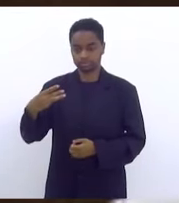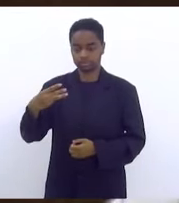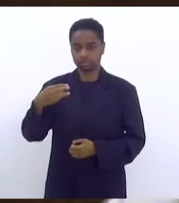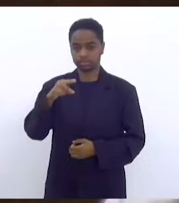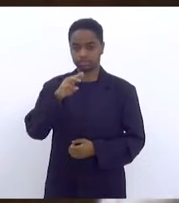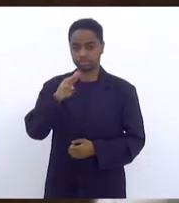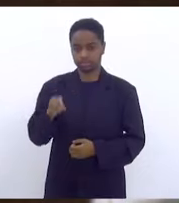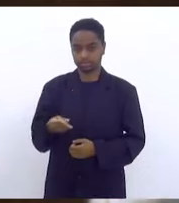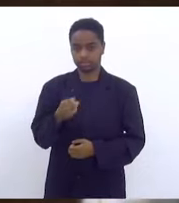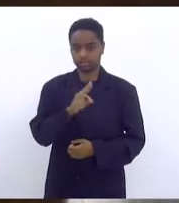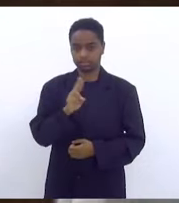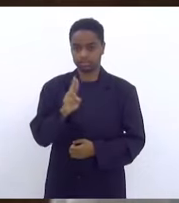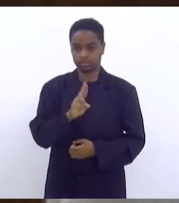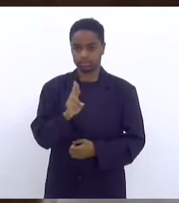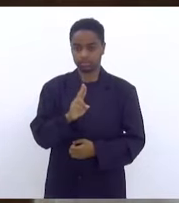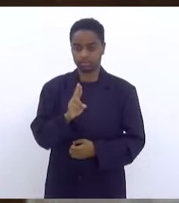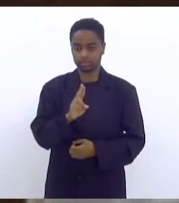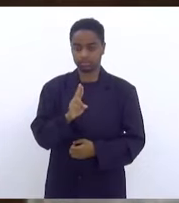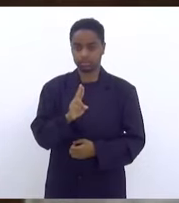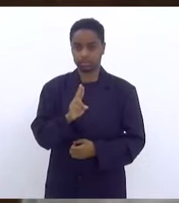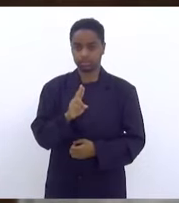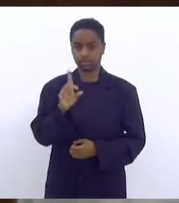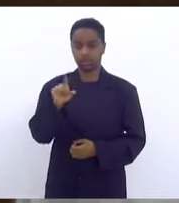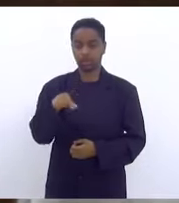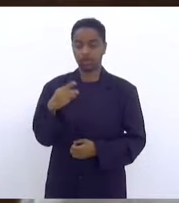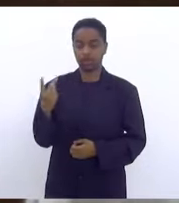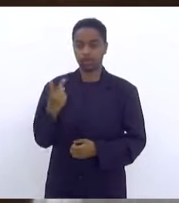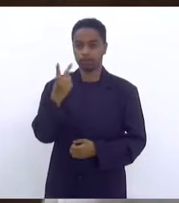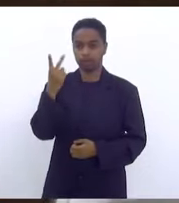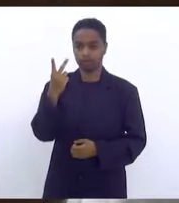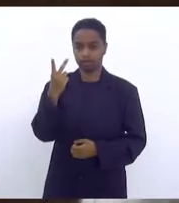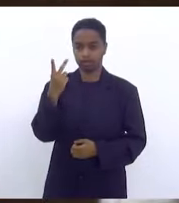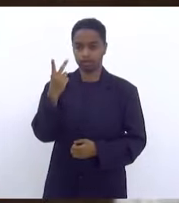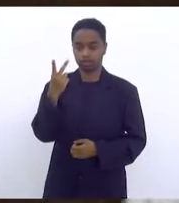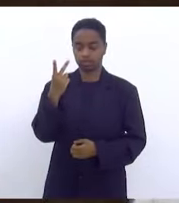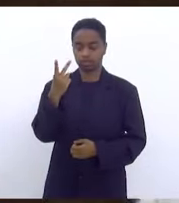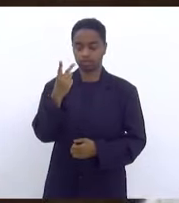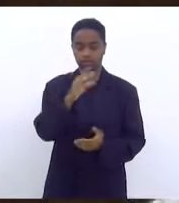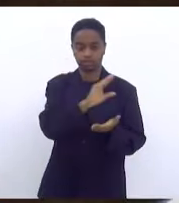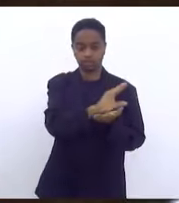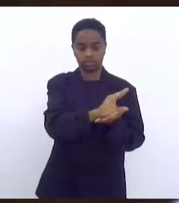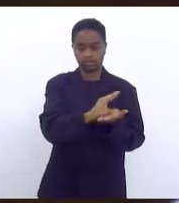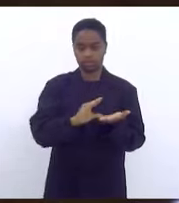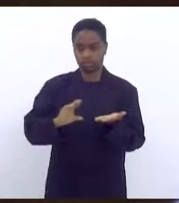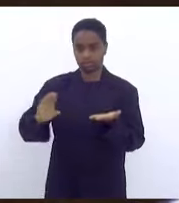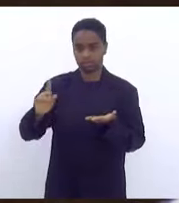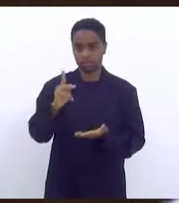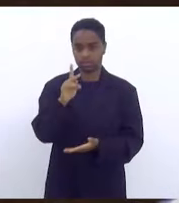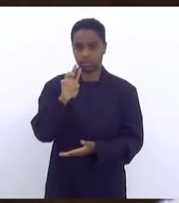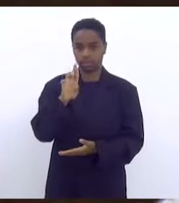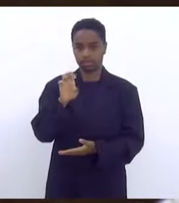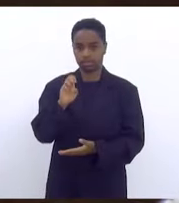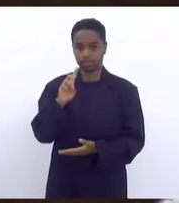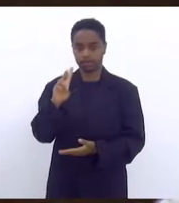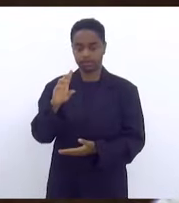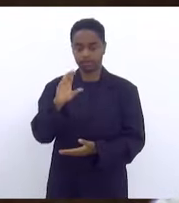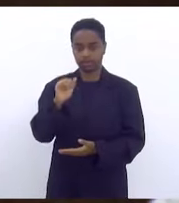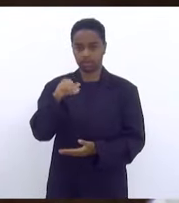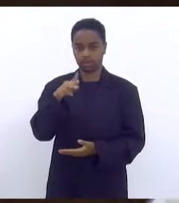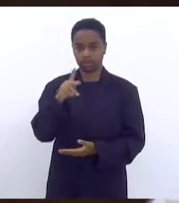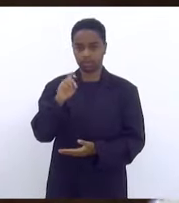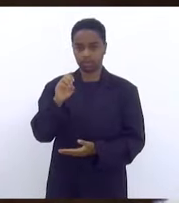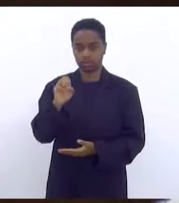383 milhões de reais é o valor desviado da Preve Campos.